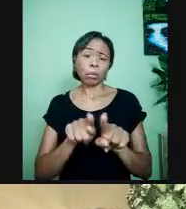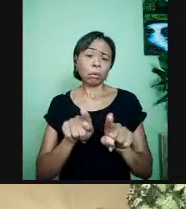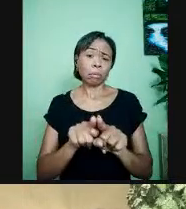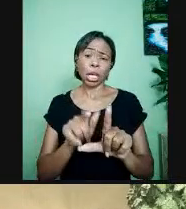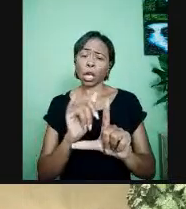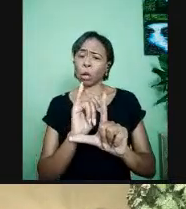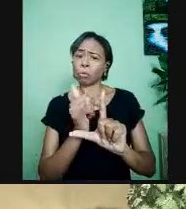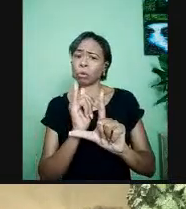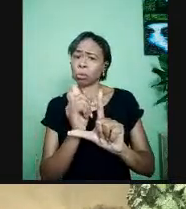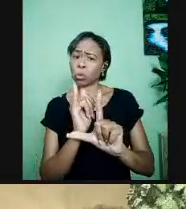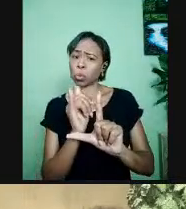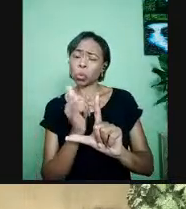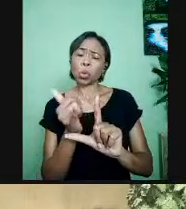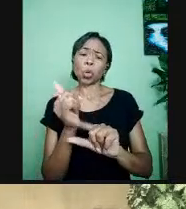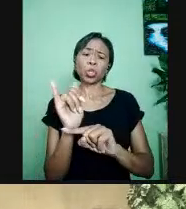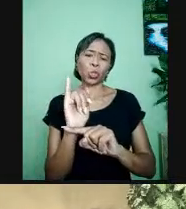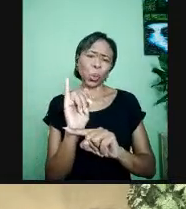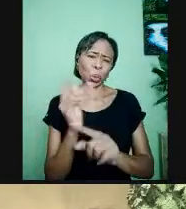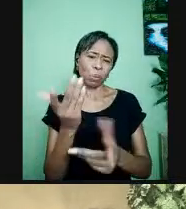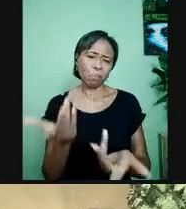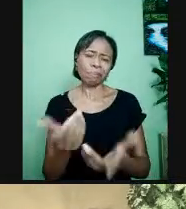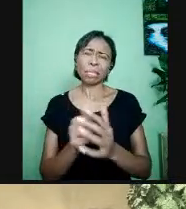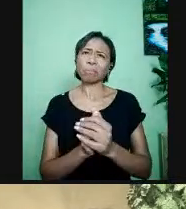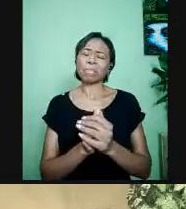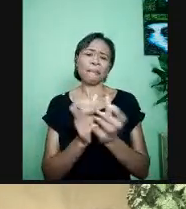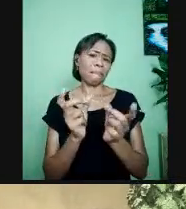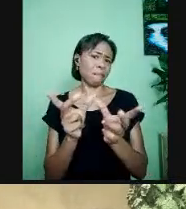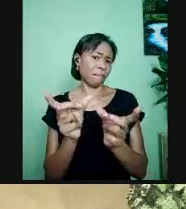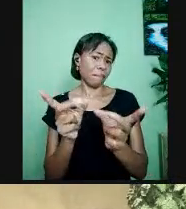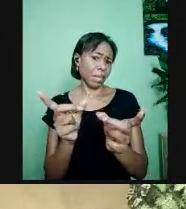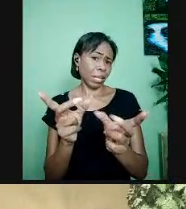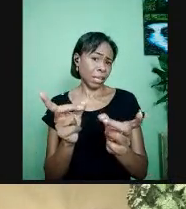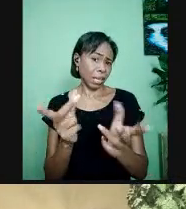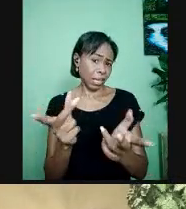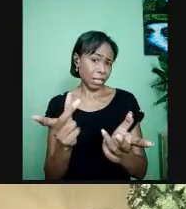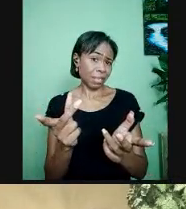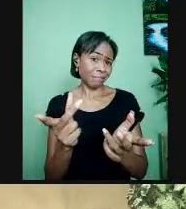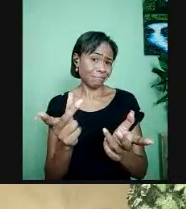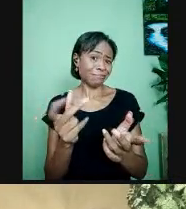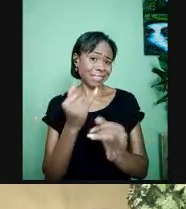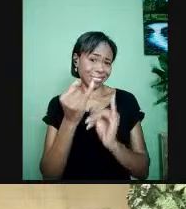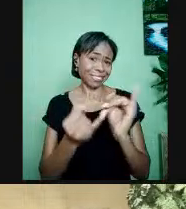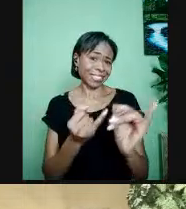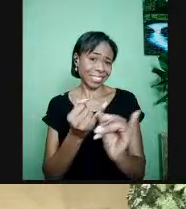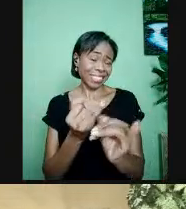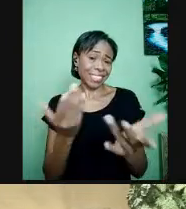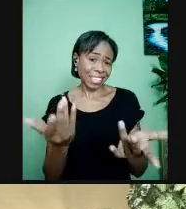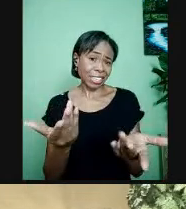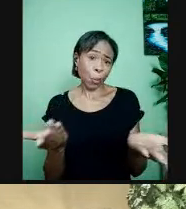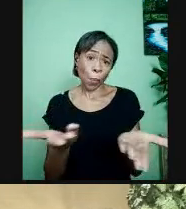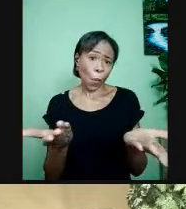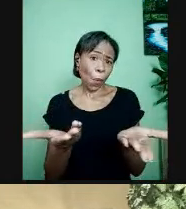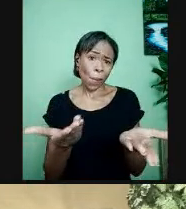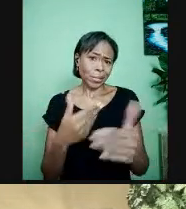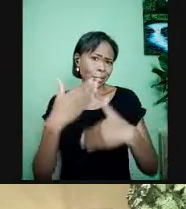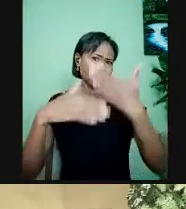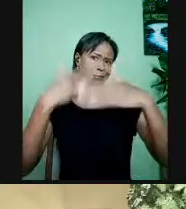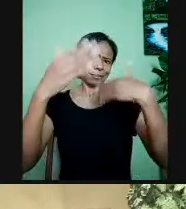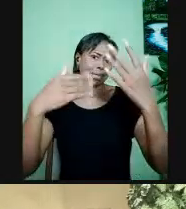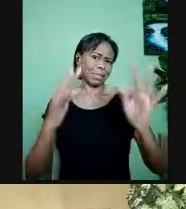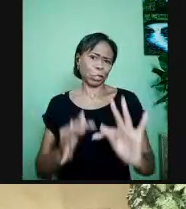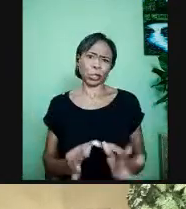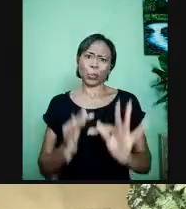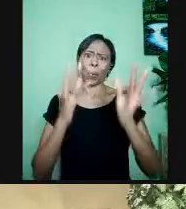youtuber, uma venda na internet, né? Hoje em dia o mercado mudou tanto, avançou, tem tanta coisa diferente, tanta